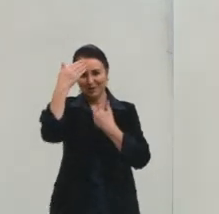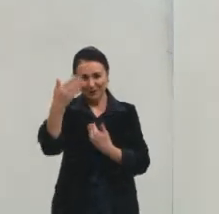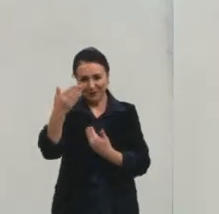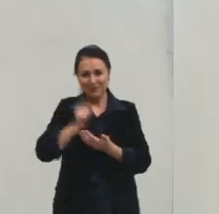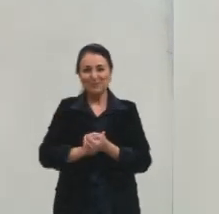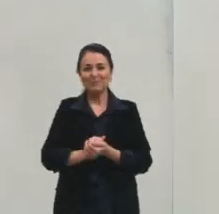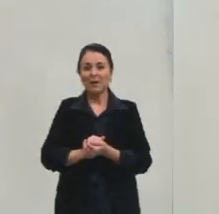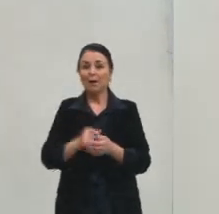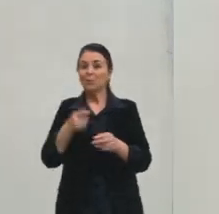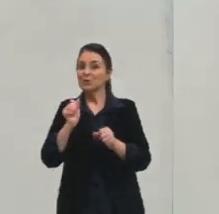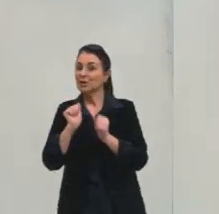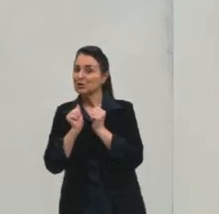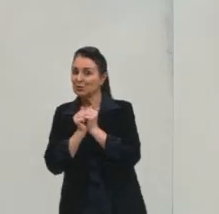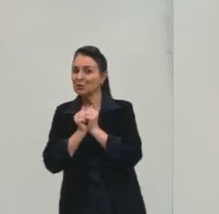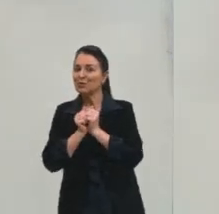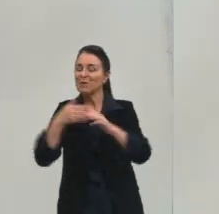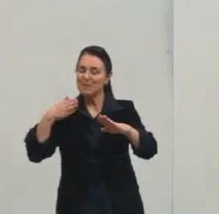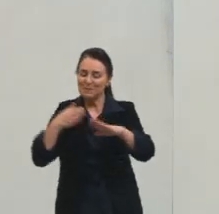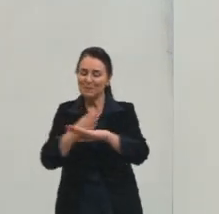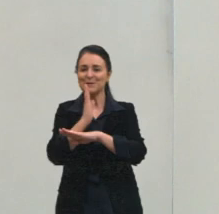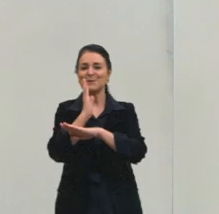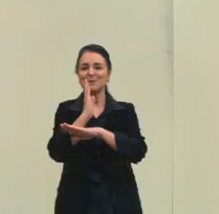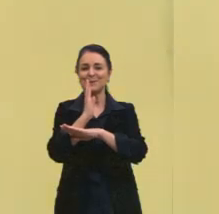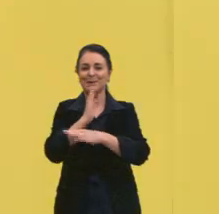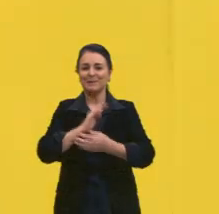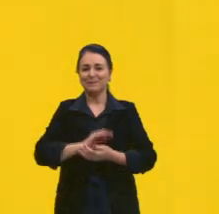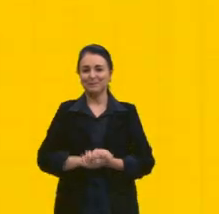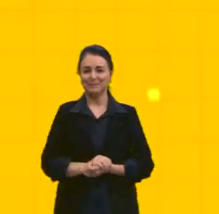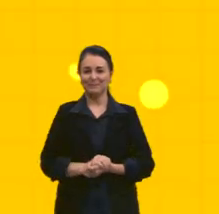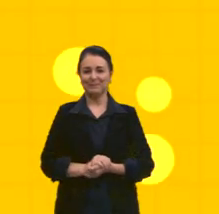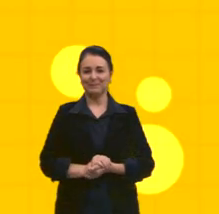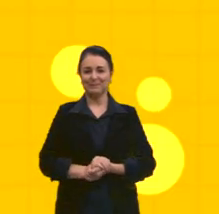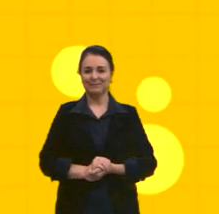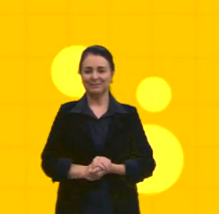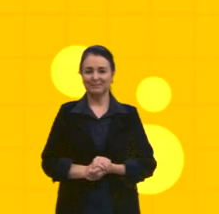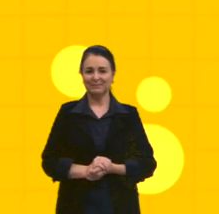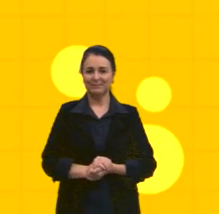obrigado pela audiência aí partiu passar E aí